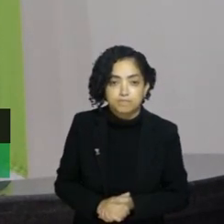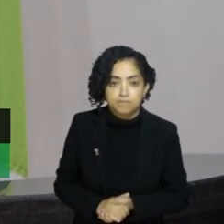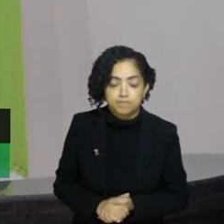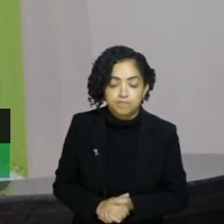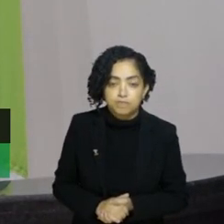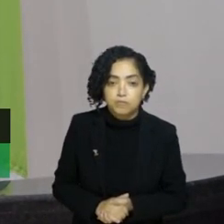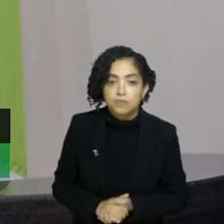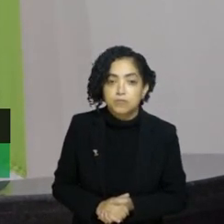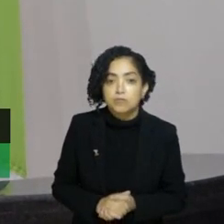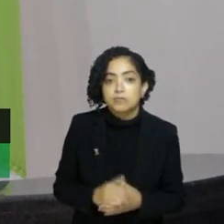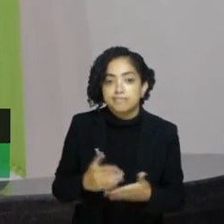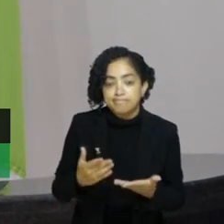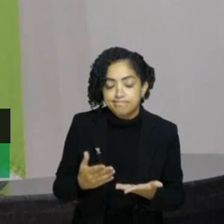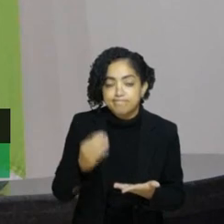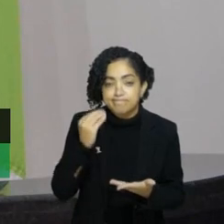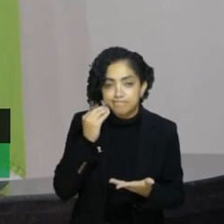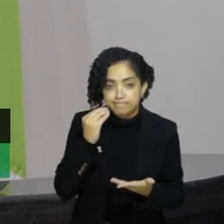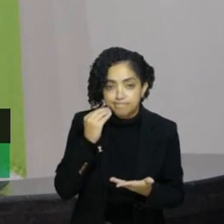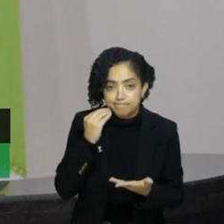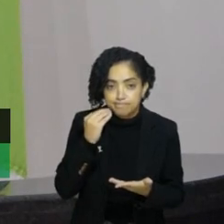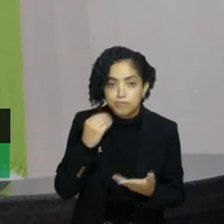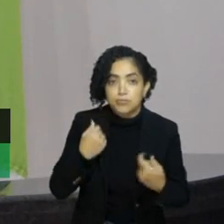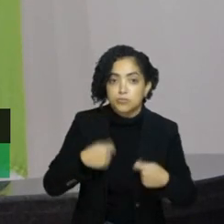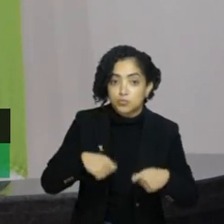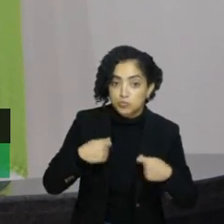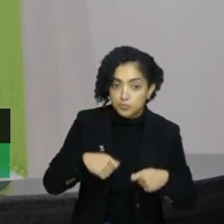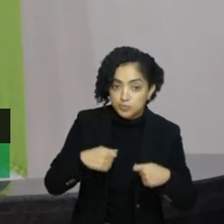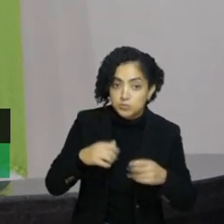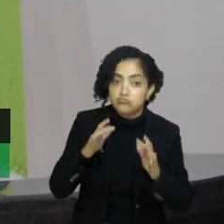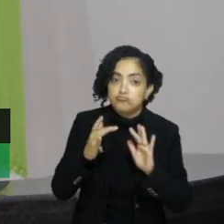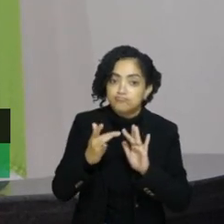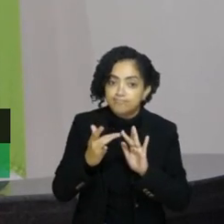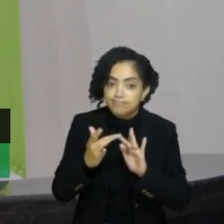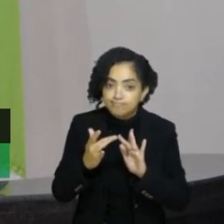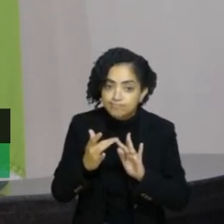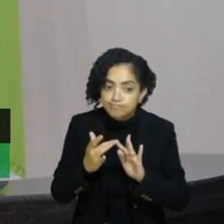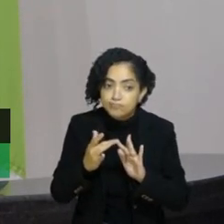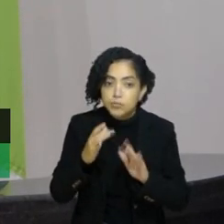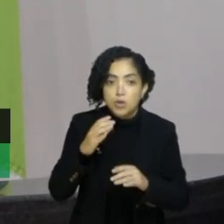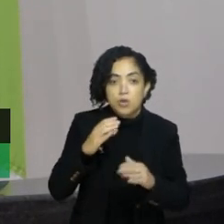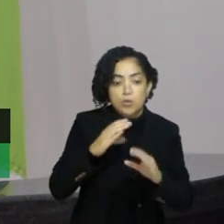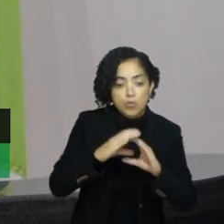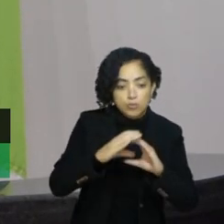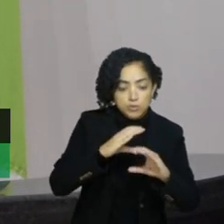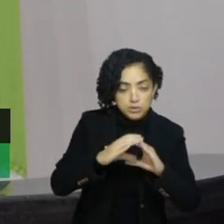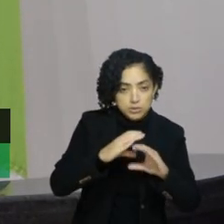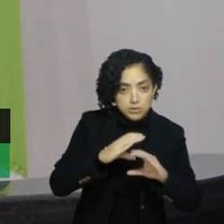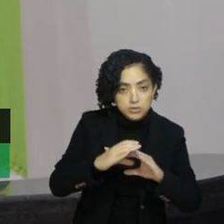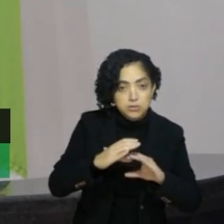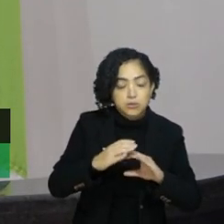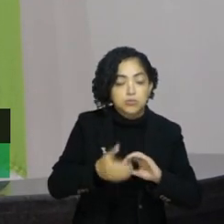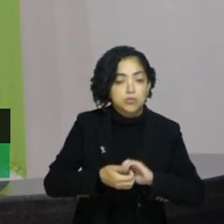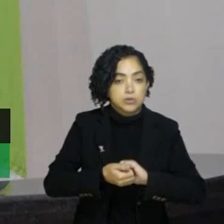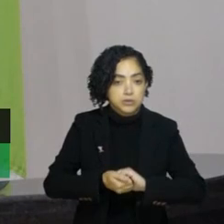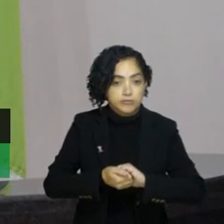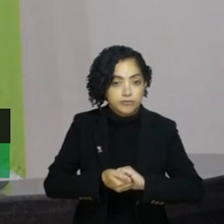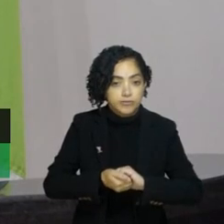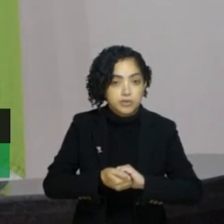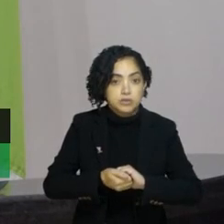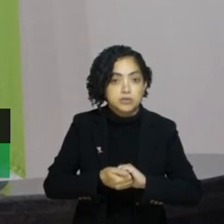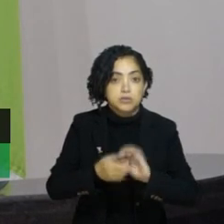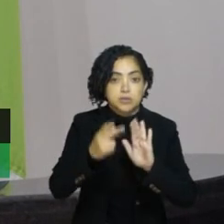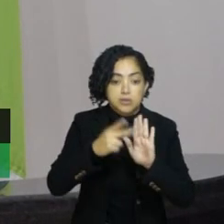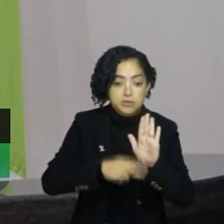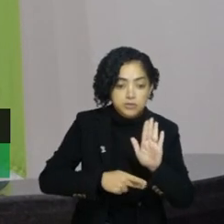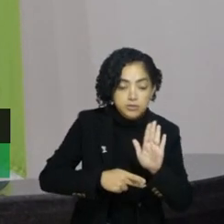E, claro, nós temos que estar conectados com a Defesa Civil Estadual. Esse grande projeto,